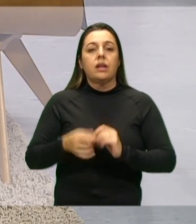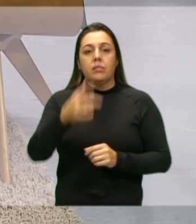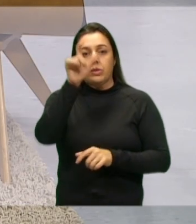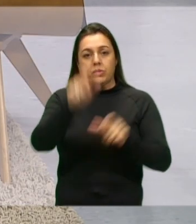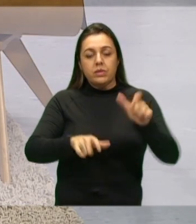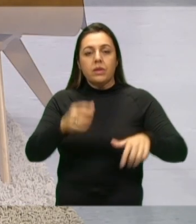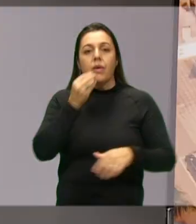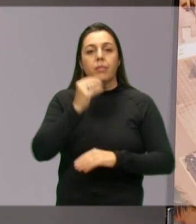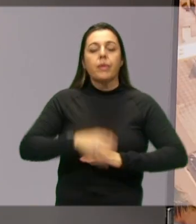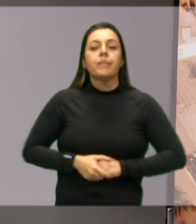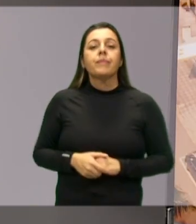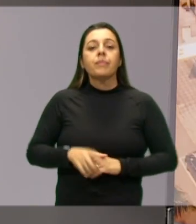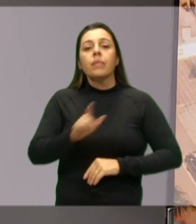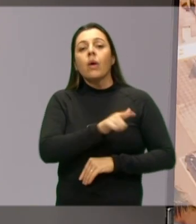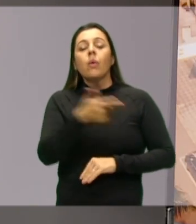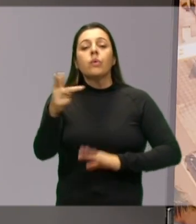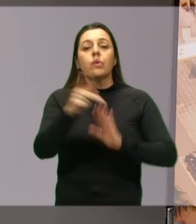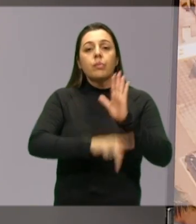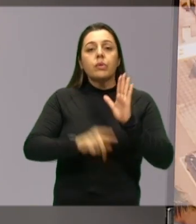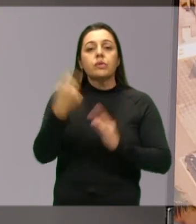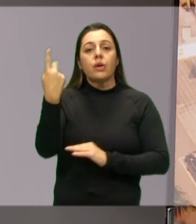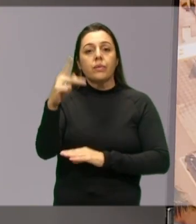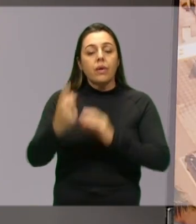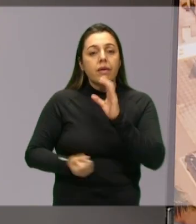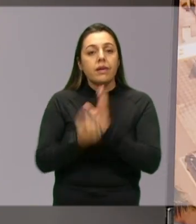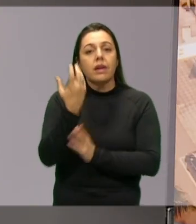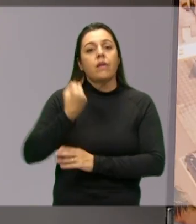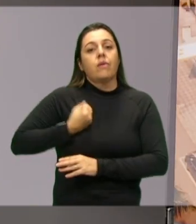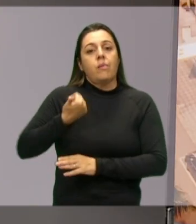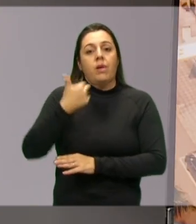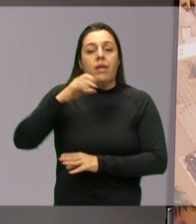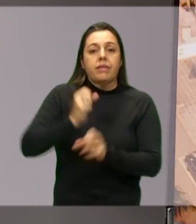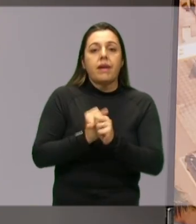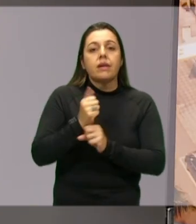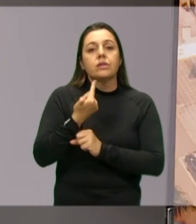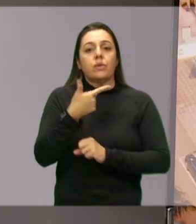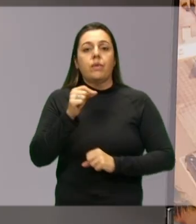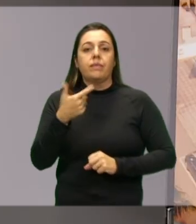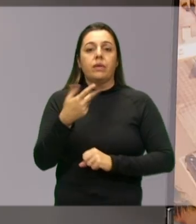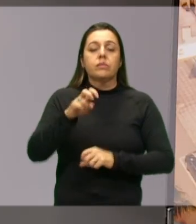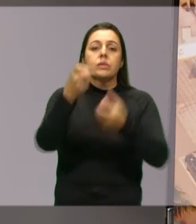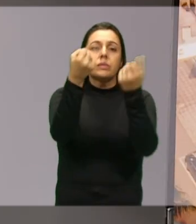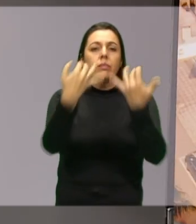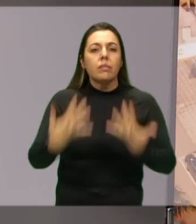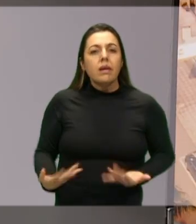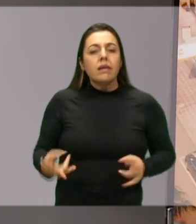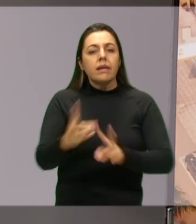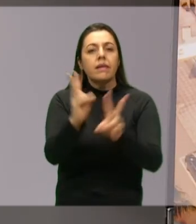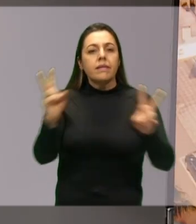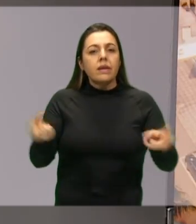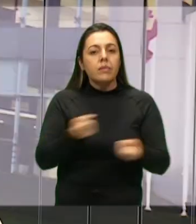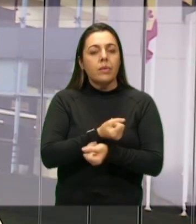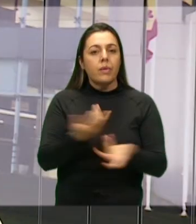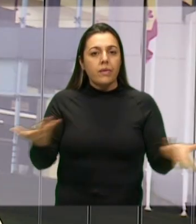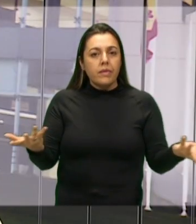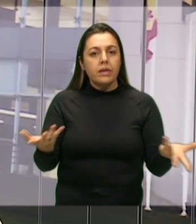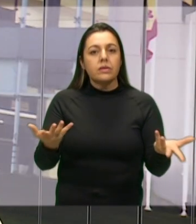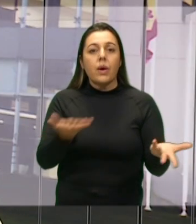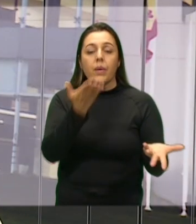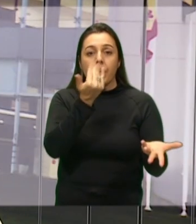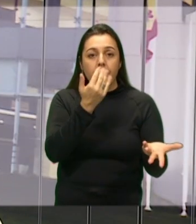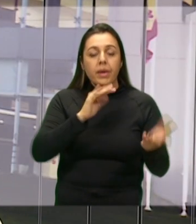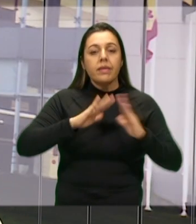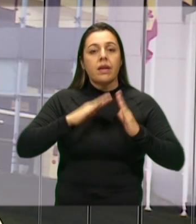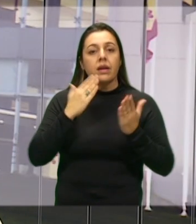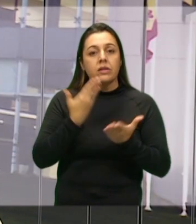claro. Vereador, outro projeto de sua autoria, o número 10 de 2025, ele dispõe sobre o fornecimento de merenda